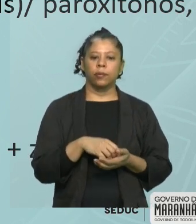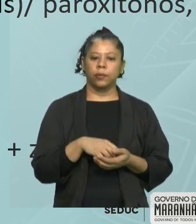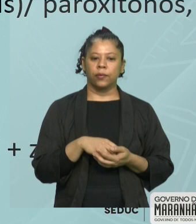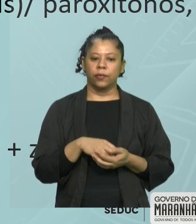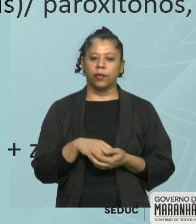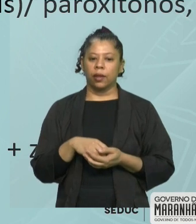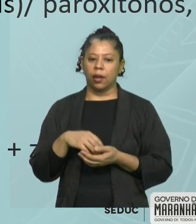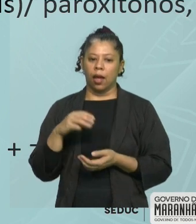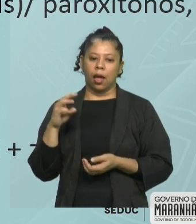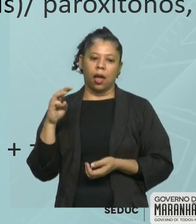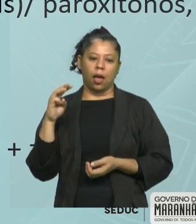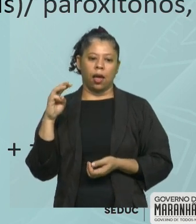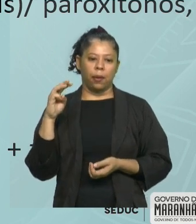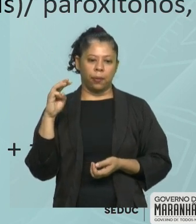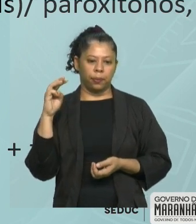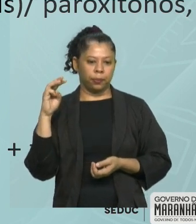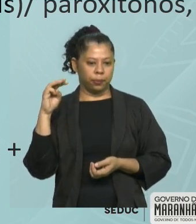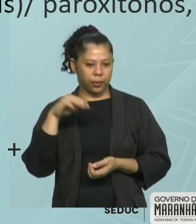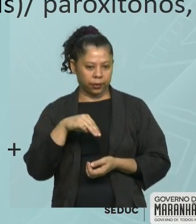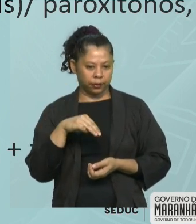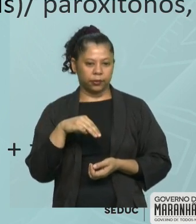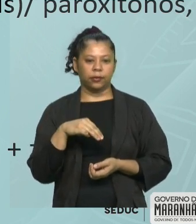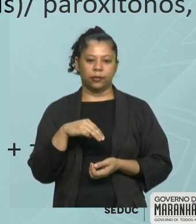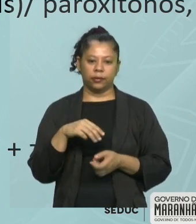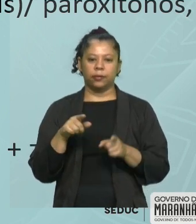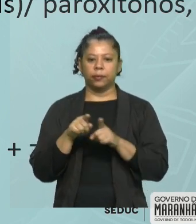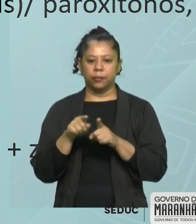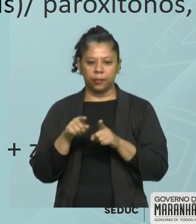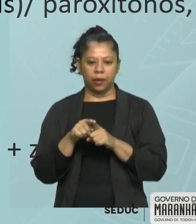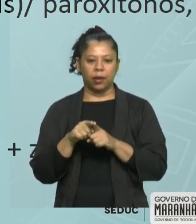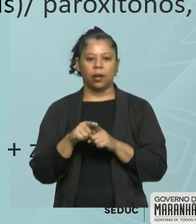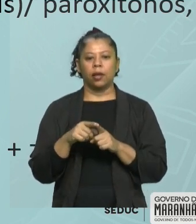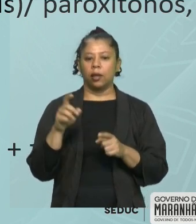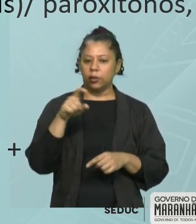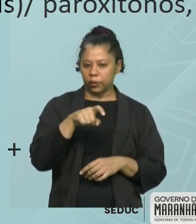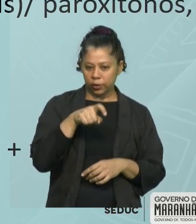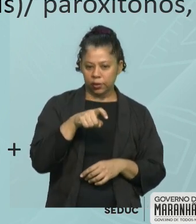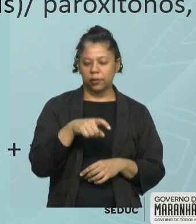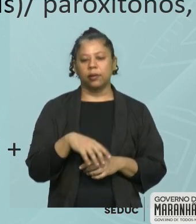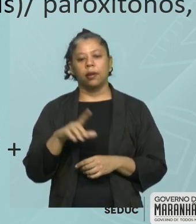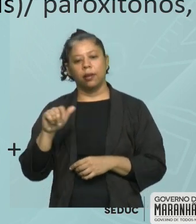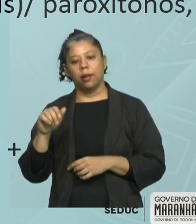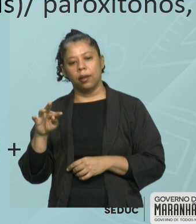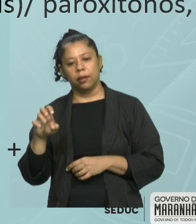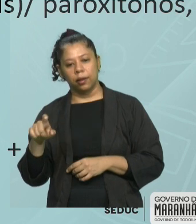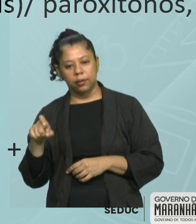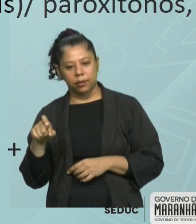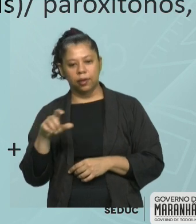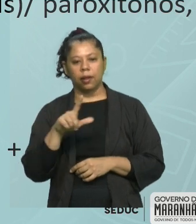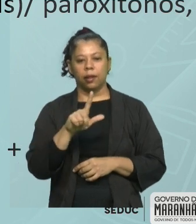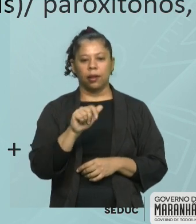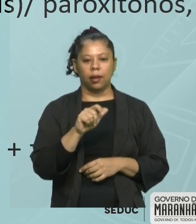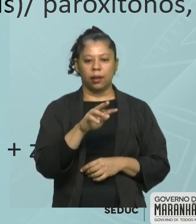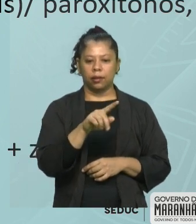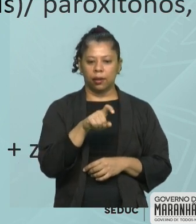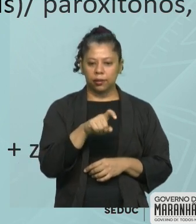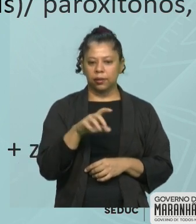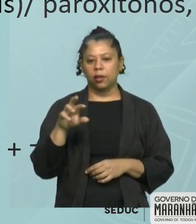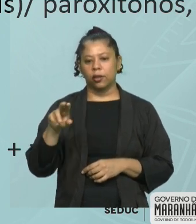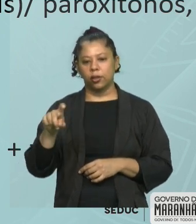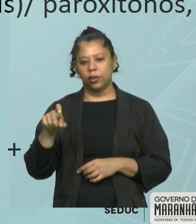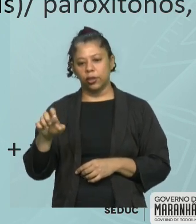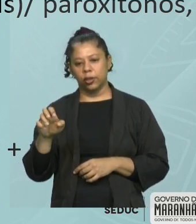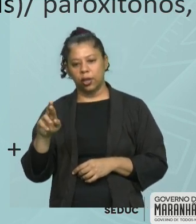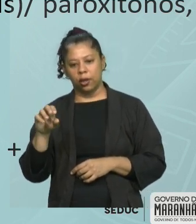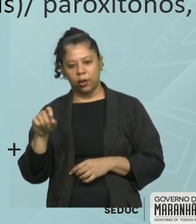xerox também é aceita pela língua portuguesa. Substantivos terminados em zito, izinho. Aí eu